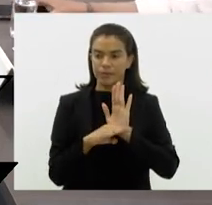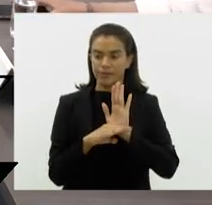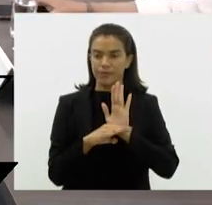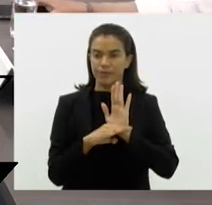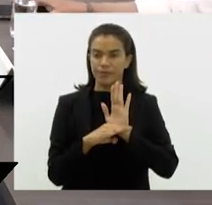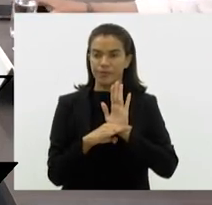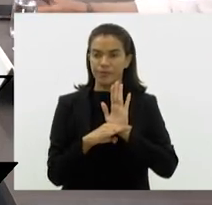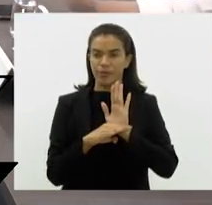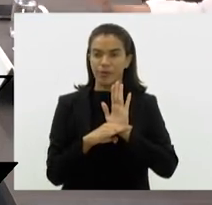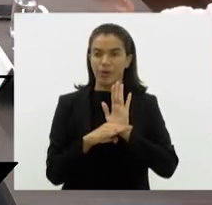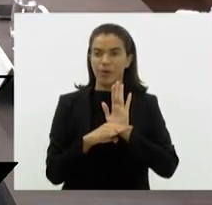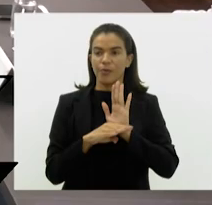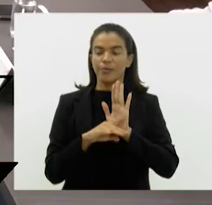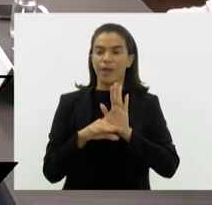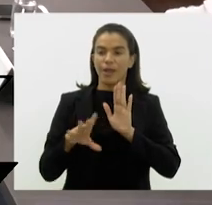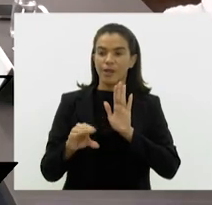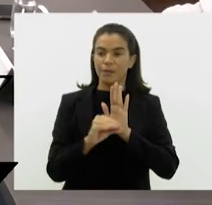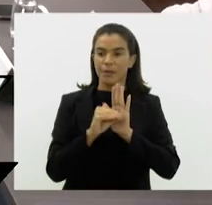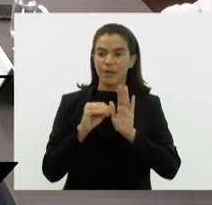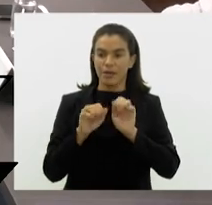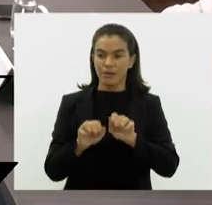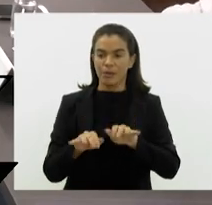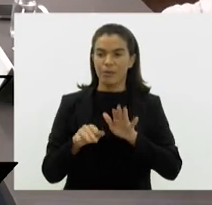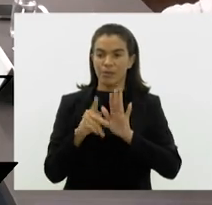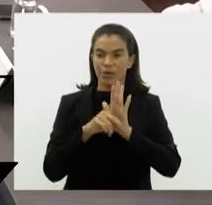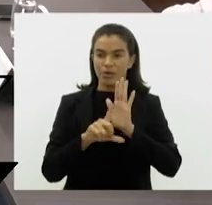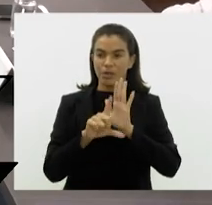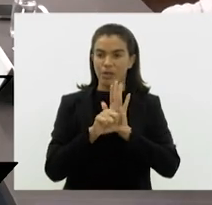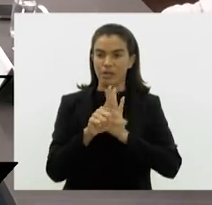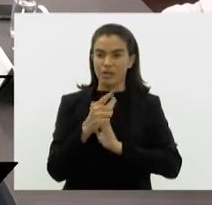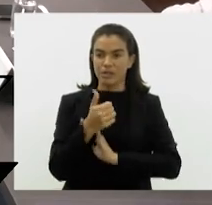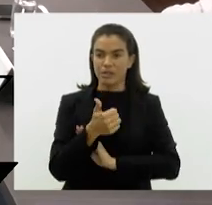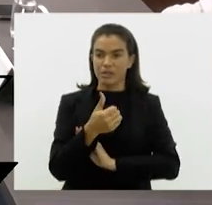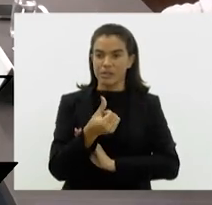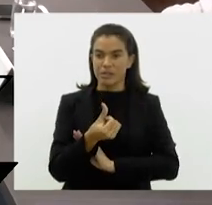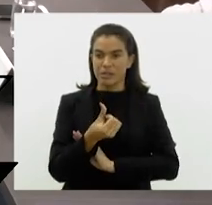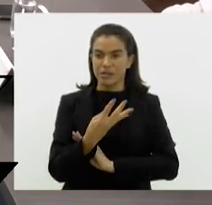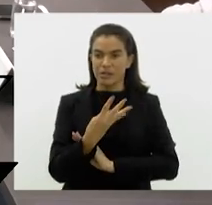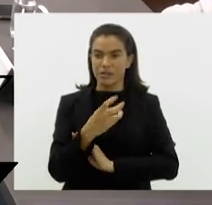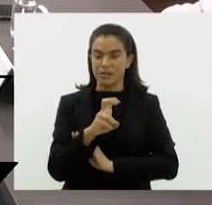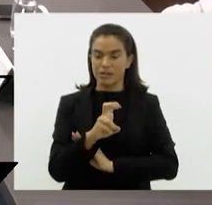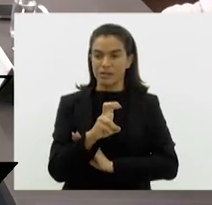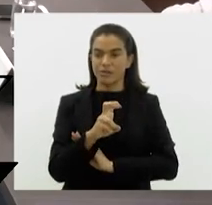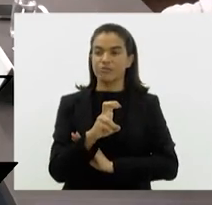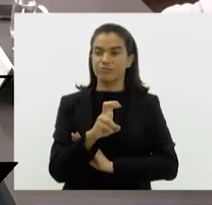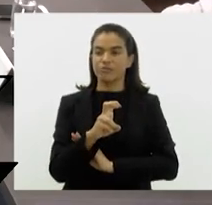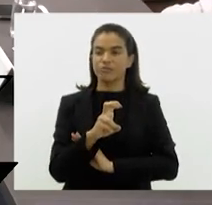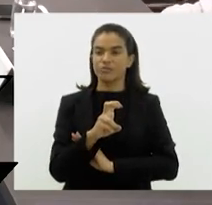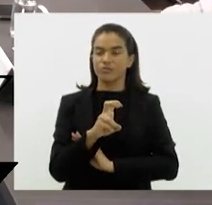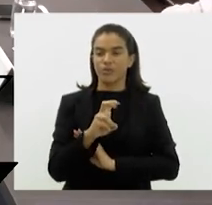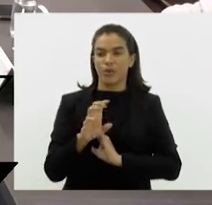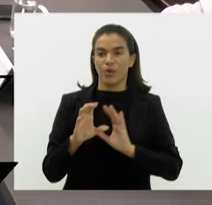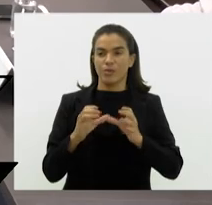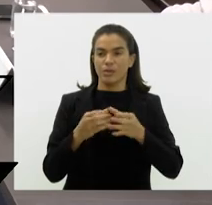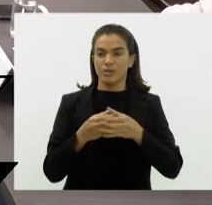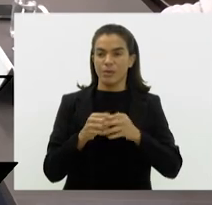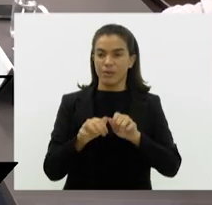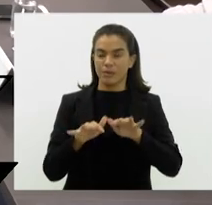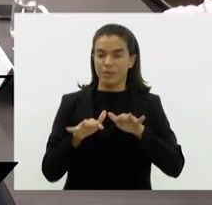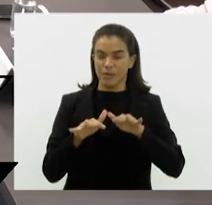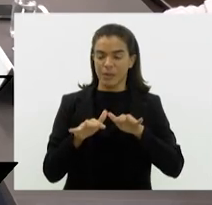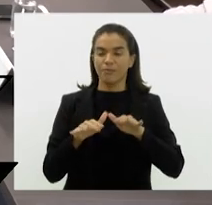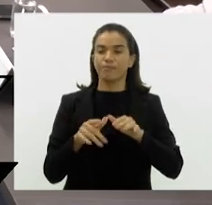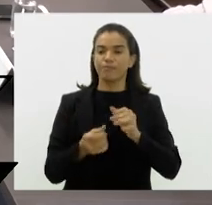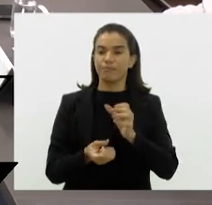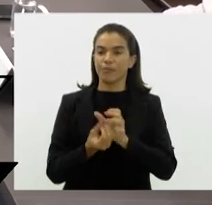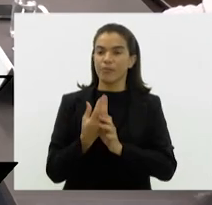E o item 1 é emendas de plenário ao projeto de lei 1645, de autoria da Comissão Parlamentar de Inquérito, instituída